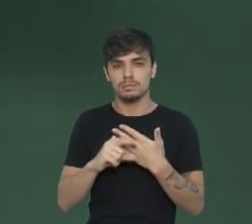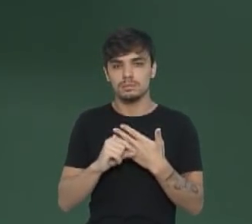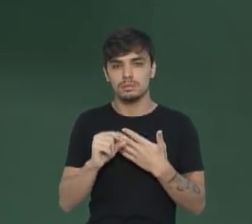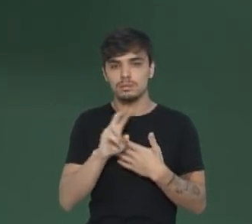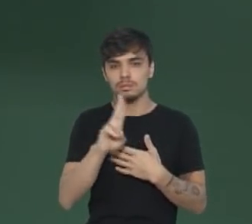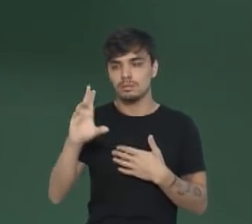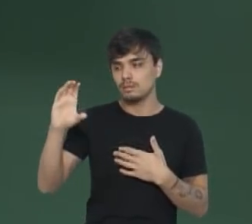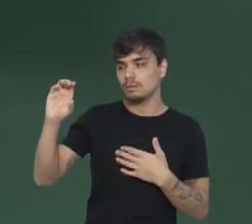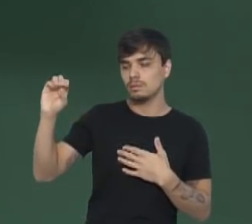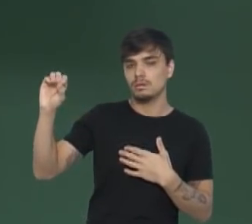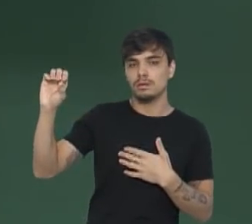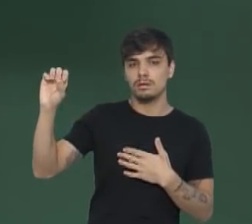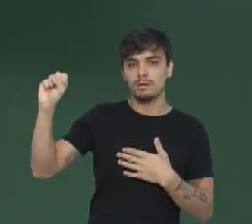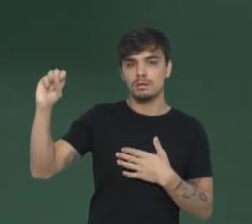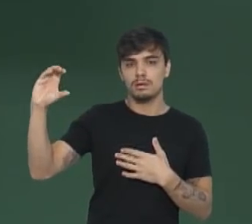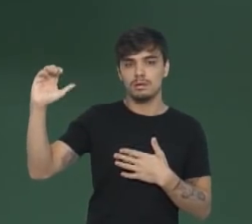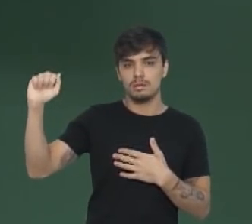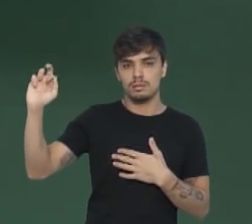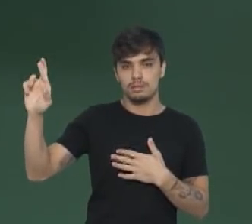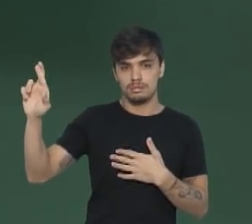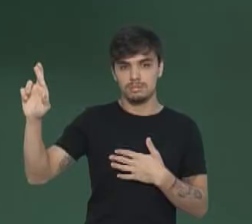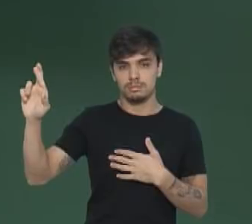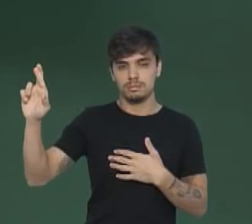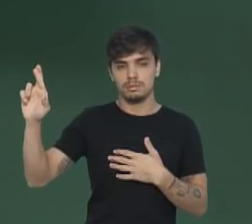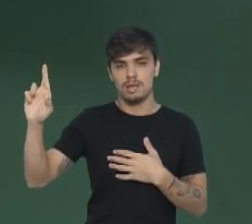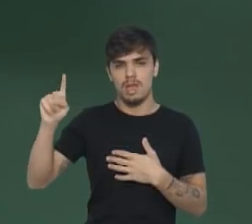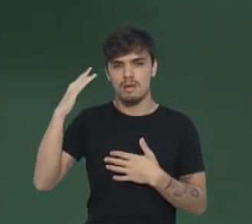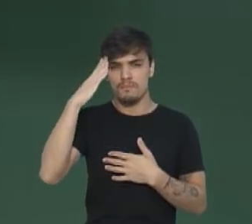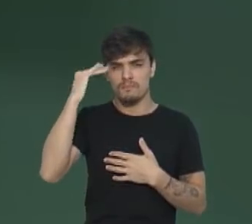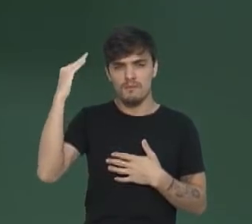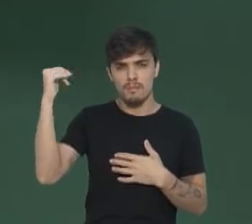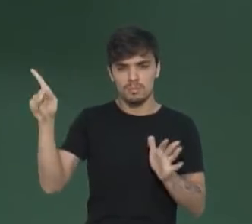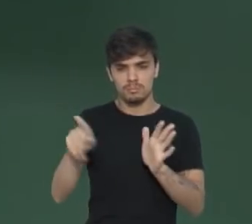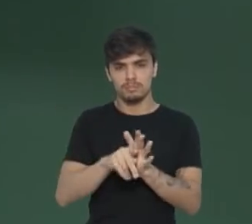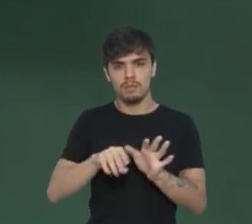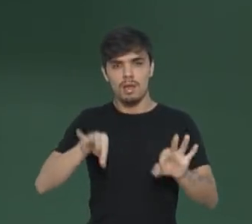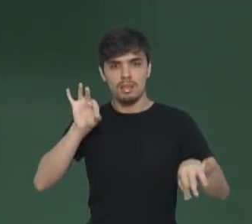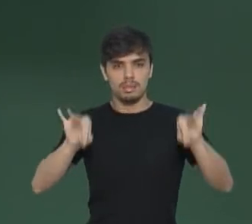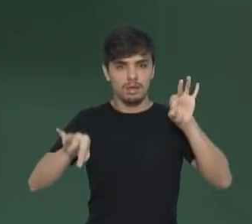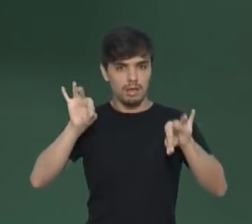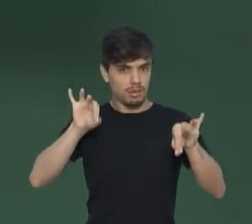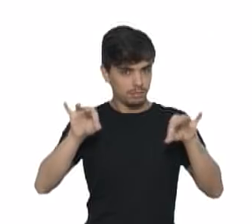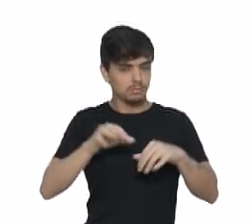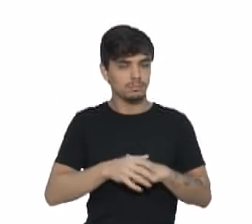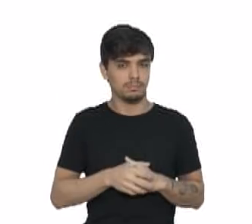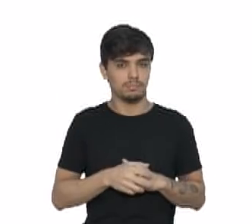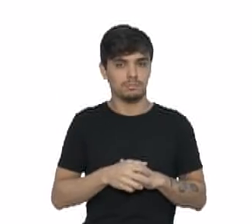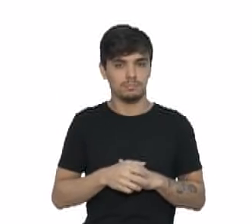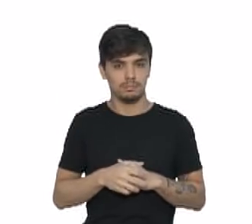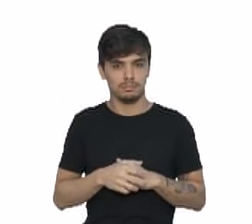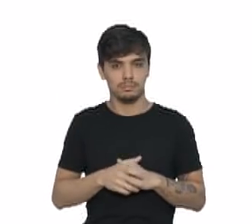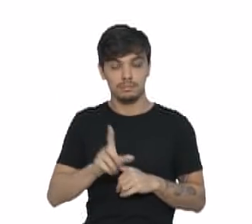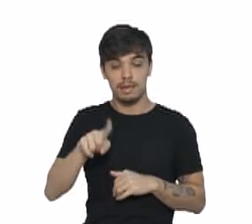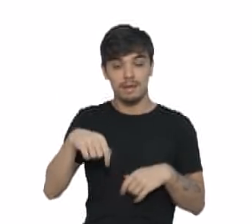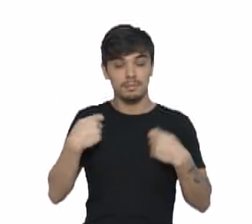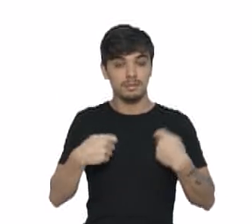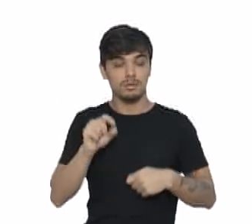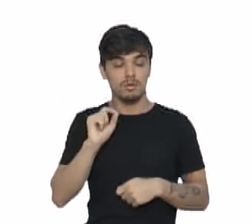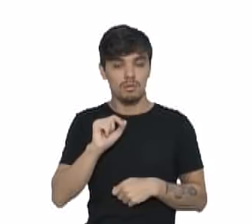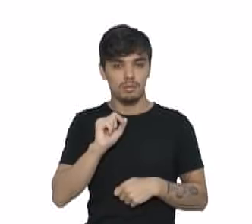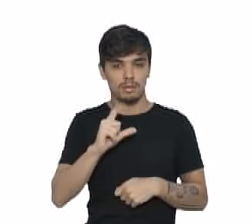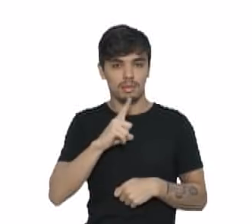chamado Oscar Wilde, né, um escritor bem famoso aí de peças de teatro. E ele diz o seguinte, ó: é preciso ter